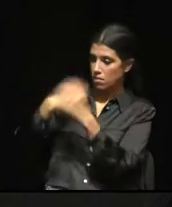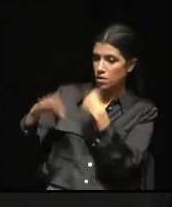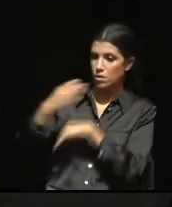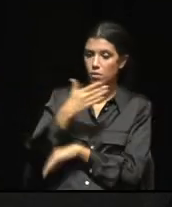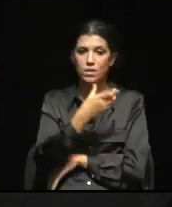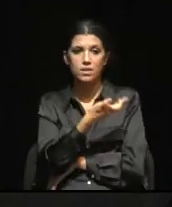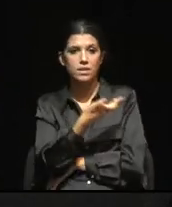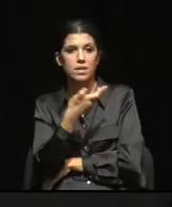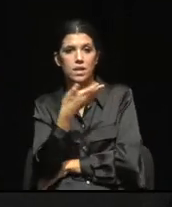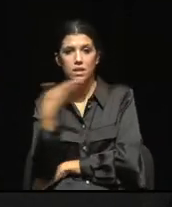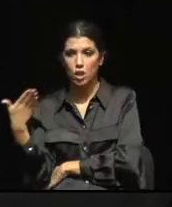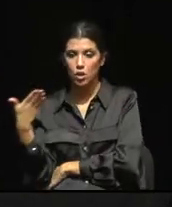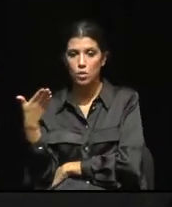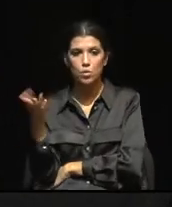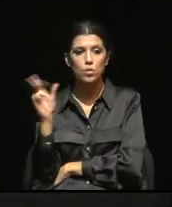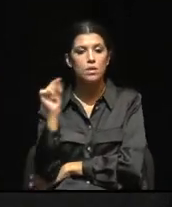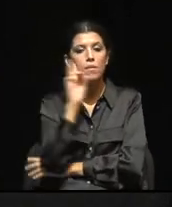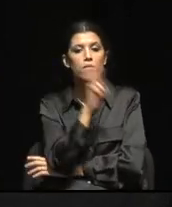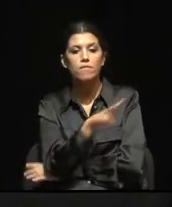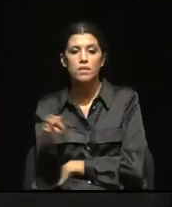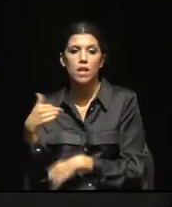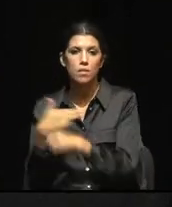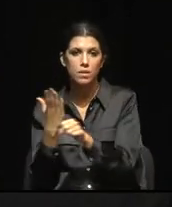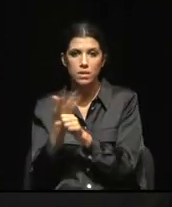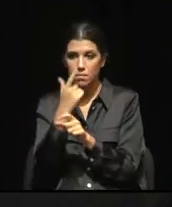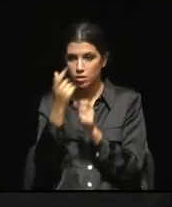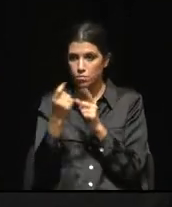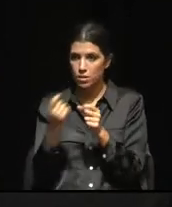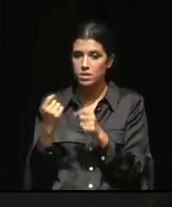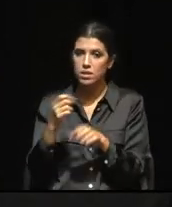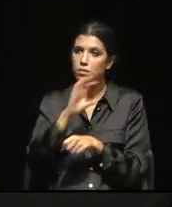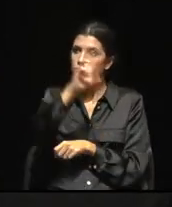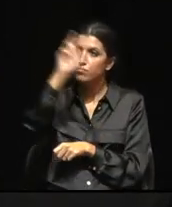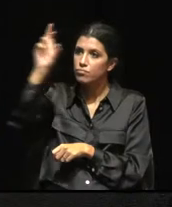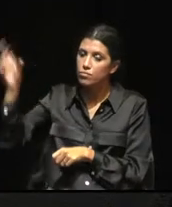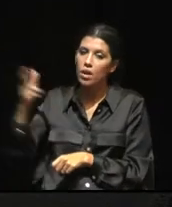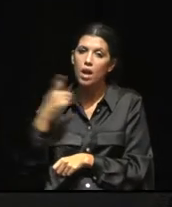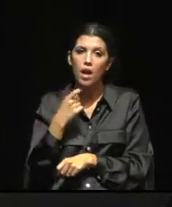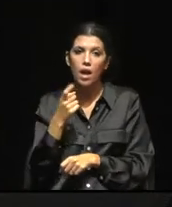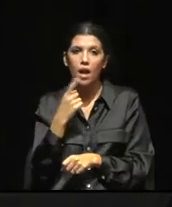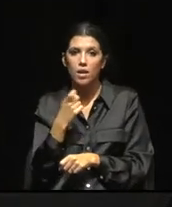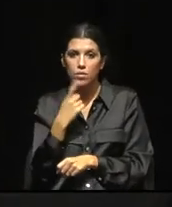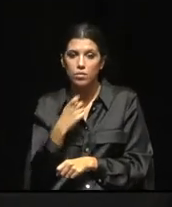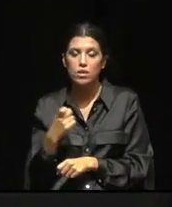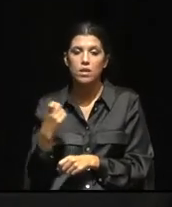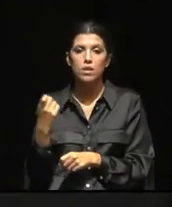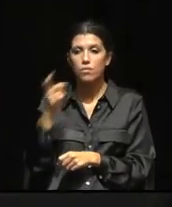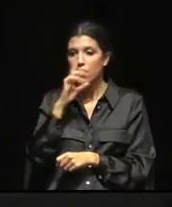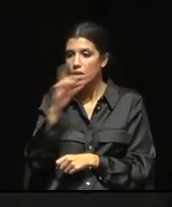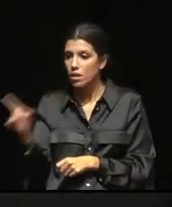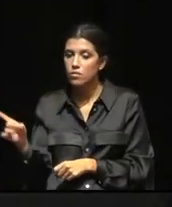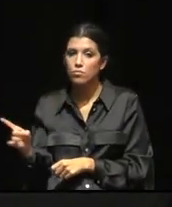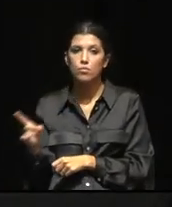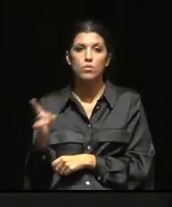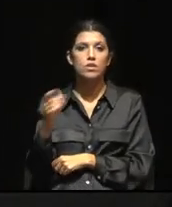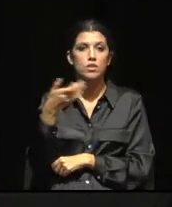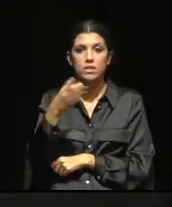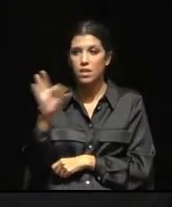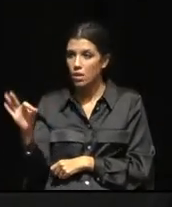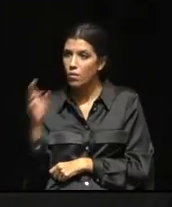1971 e visitar departamentos similares aos serviços meteorológicos do Reino Unido e da República Federal da Alemanha em